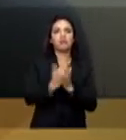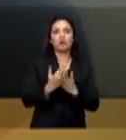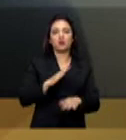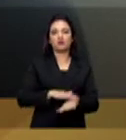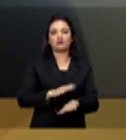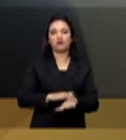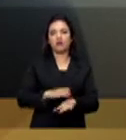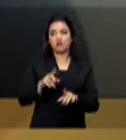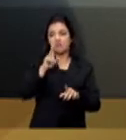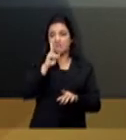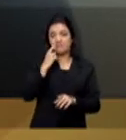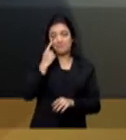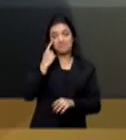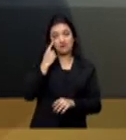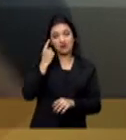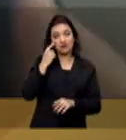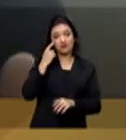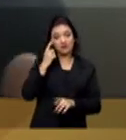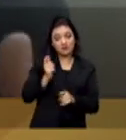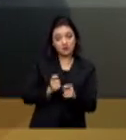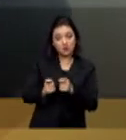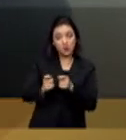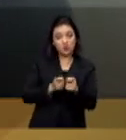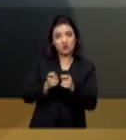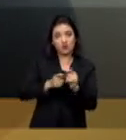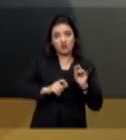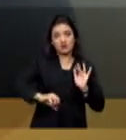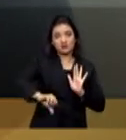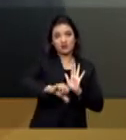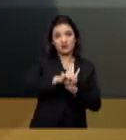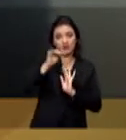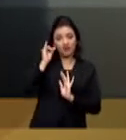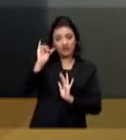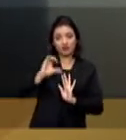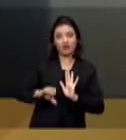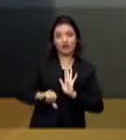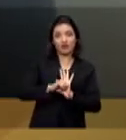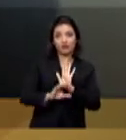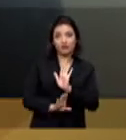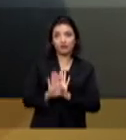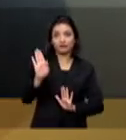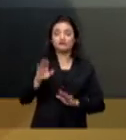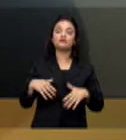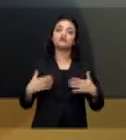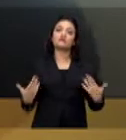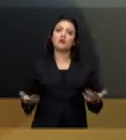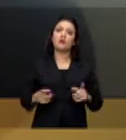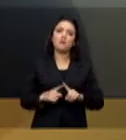Não há, excelências, nessa postura do Congresso Nacional, que se observou neste caso